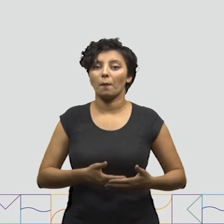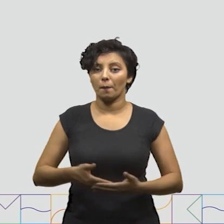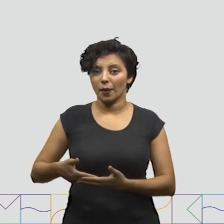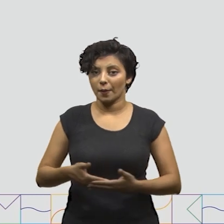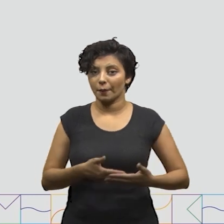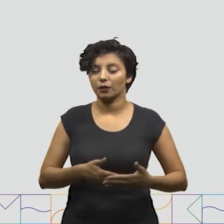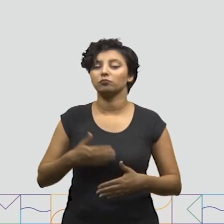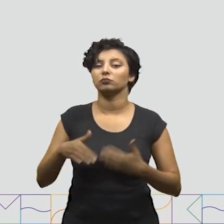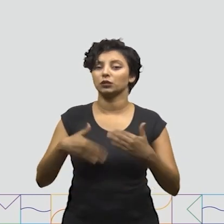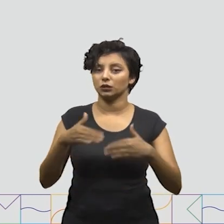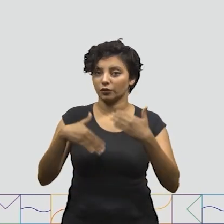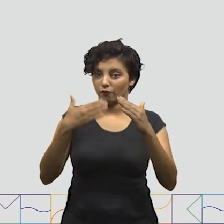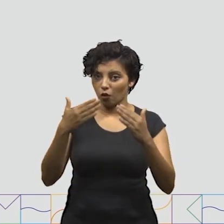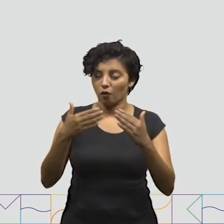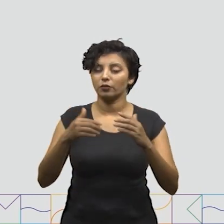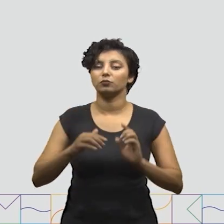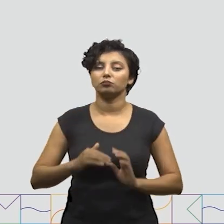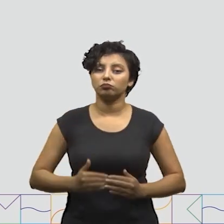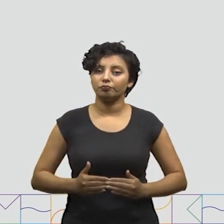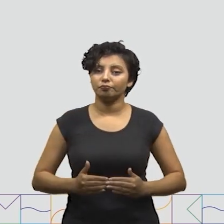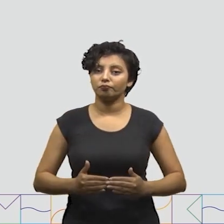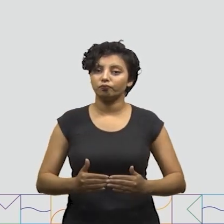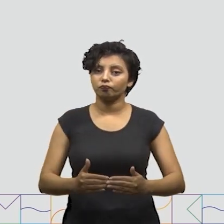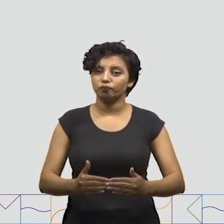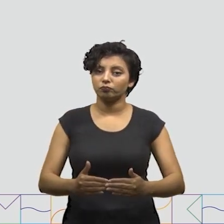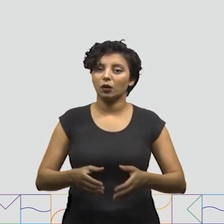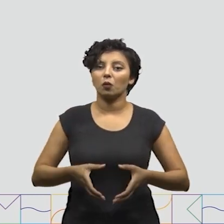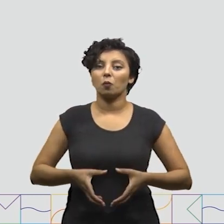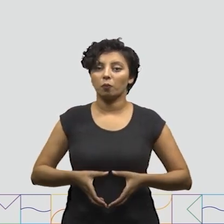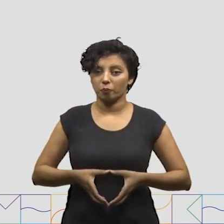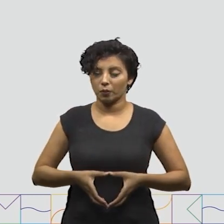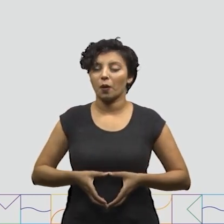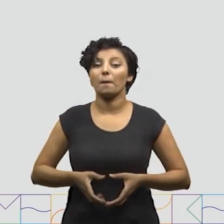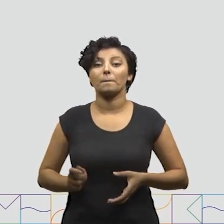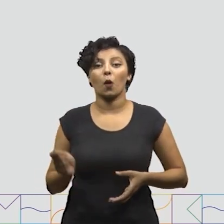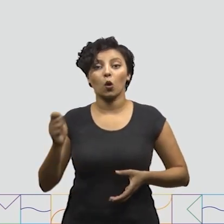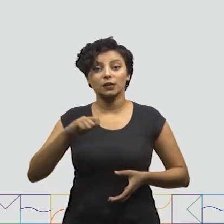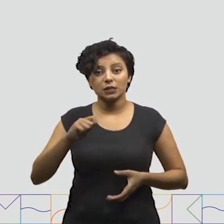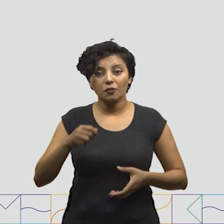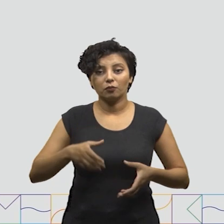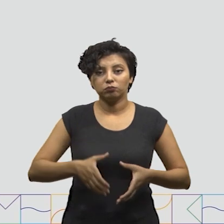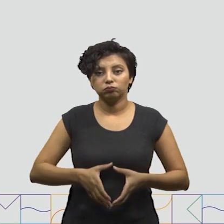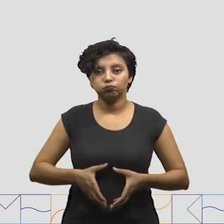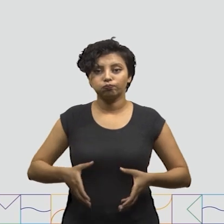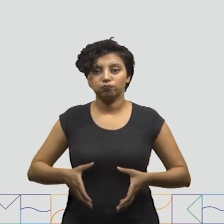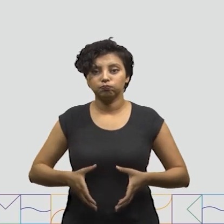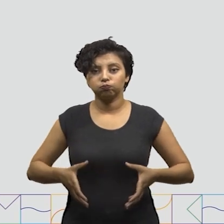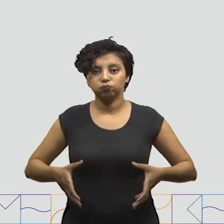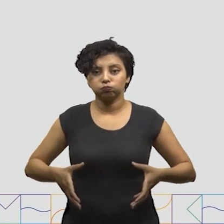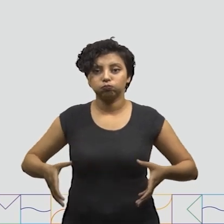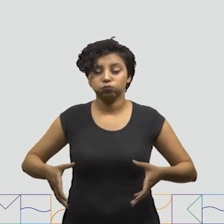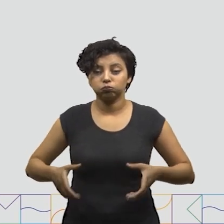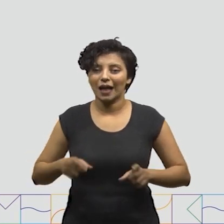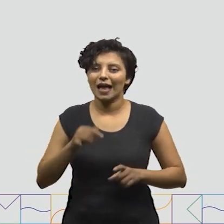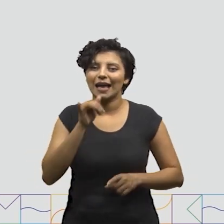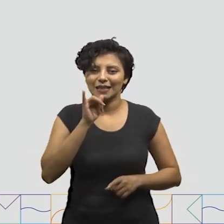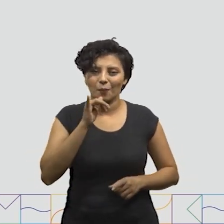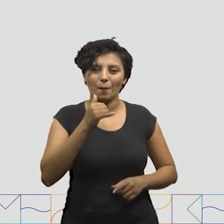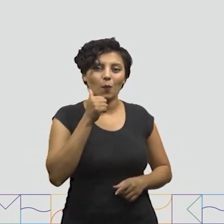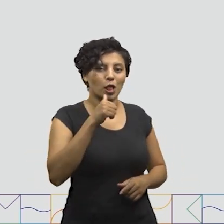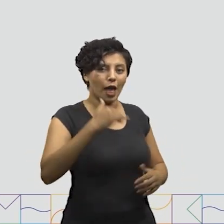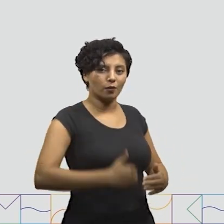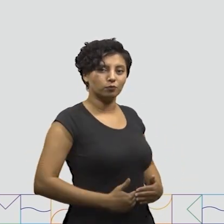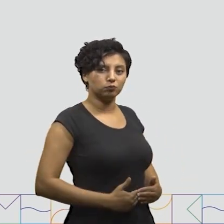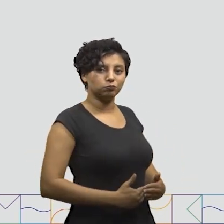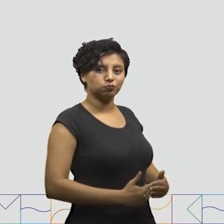onde o bebê se desenvolve. É um órgão formado por músculo e possui uma grande capacidade de